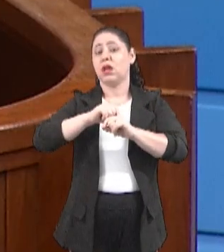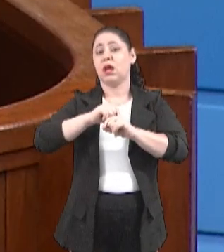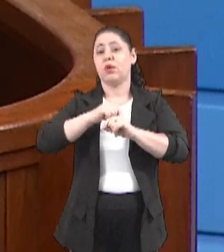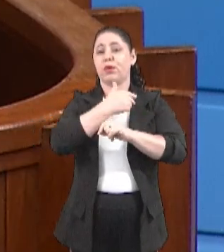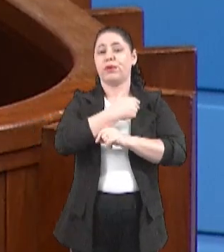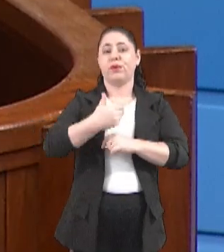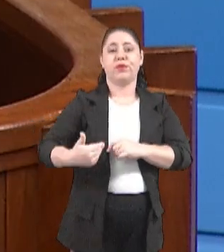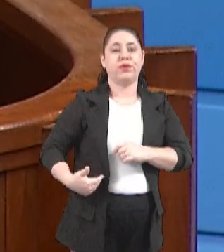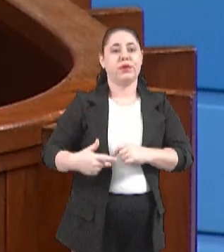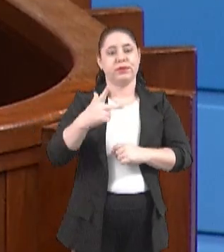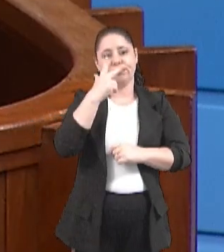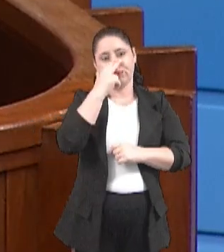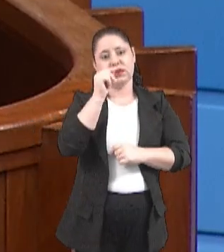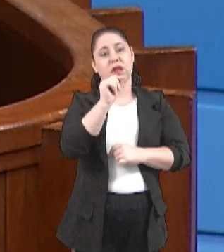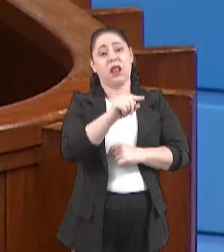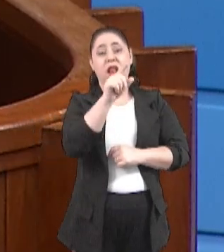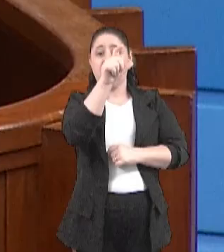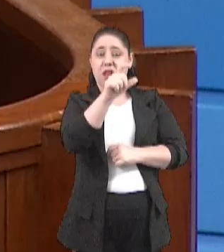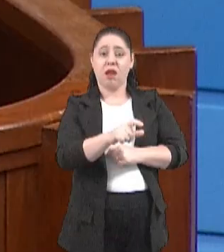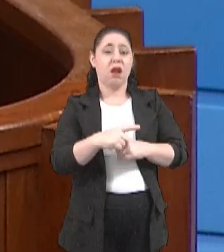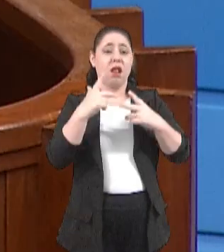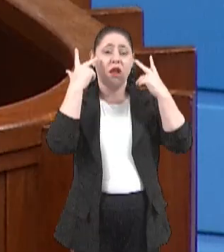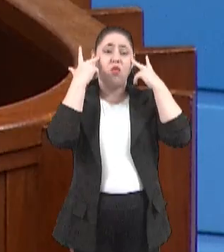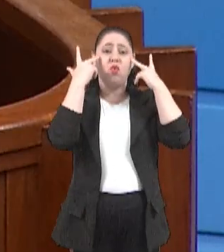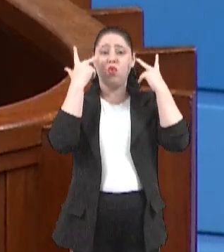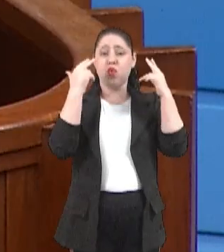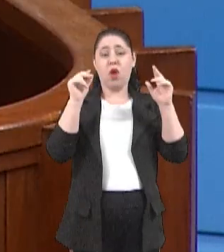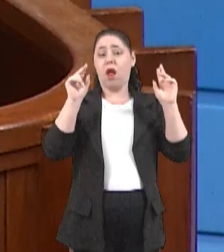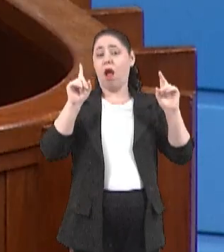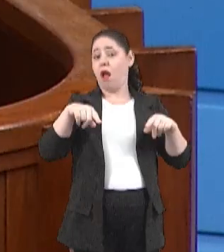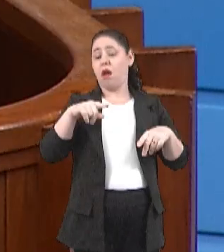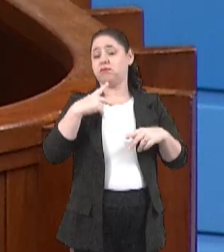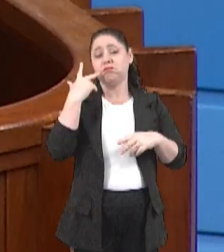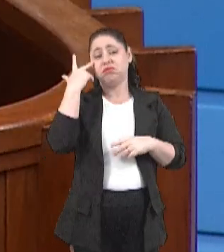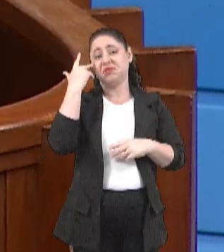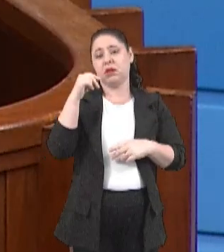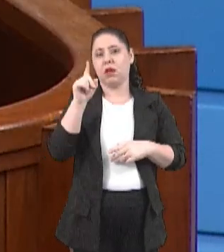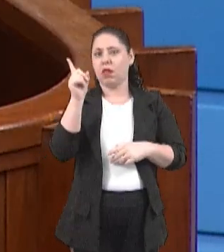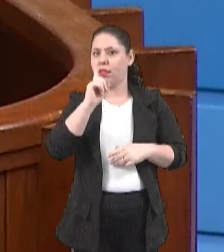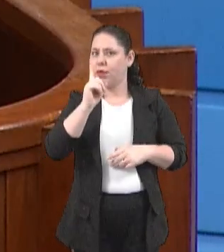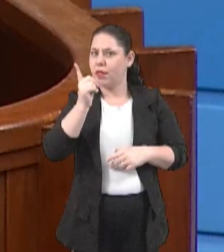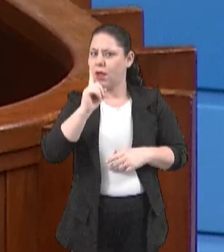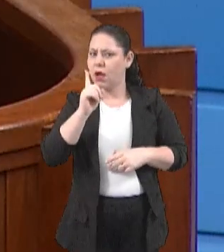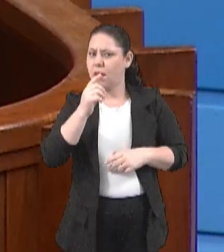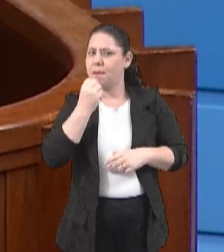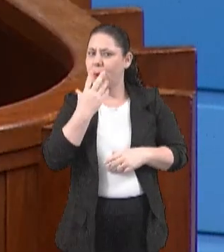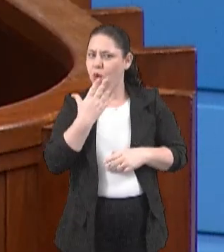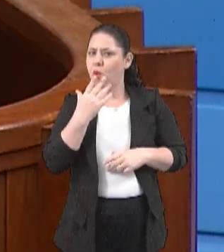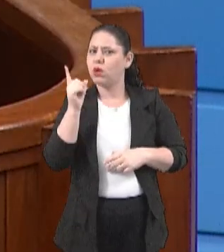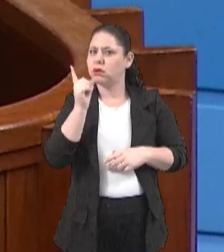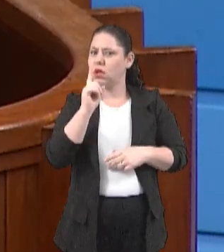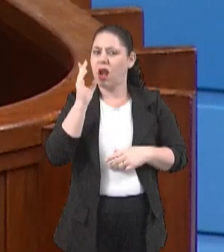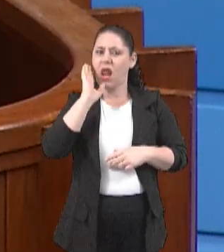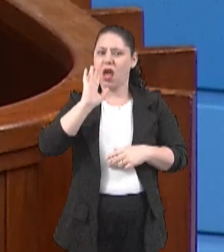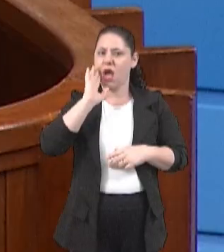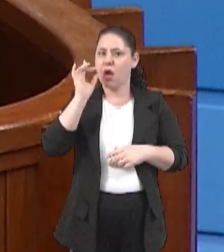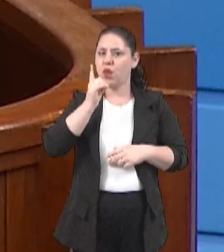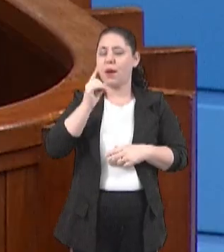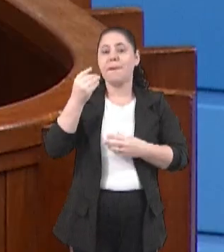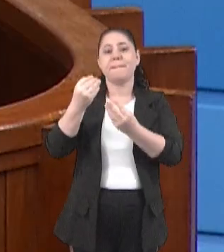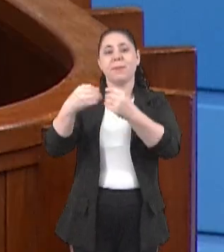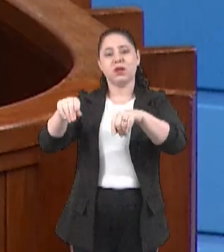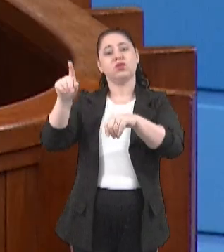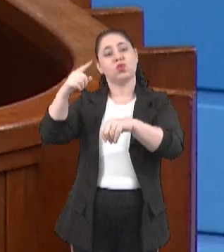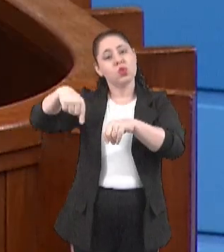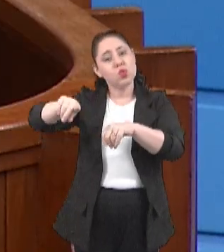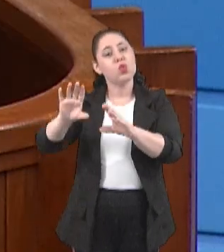governo do Estado numa situação muito tranquila. Essa situação não está interessante, não está legal e está prejudicando.